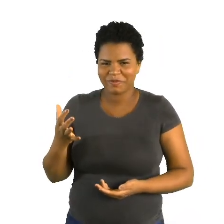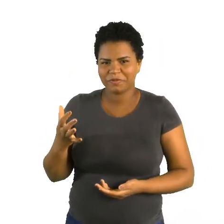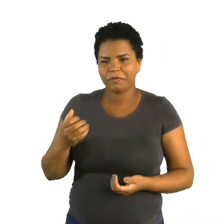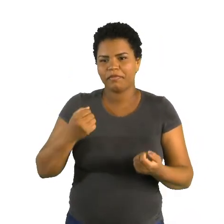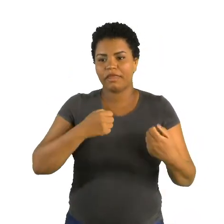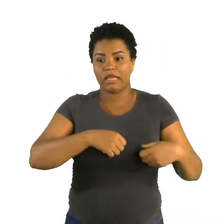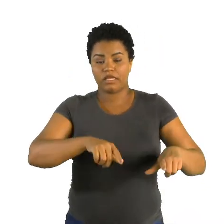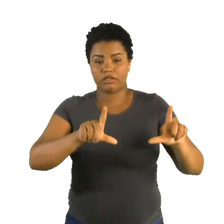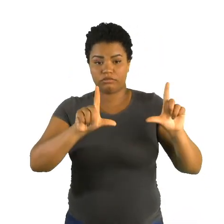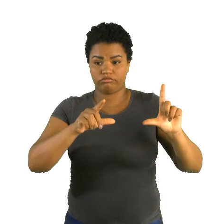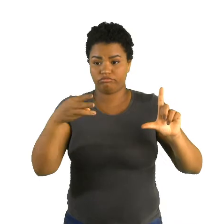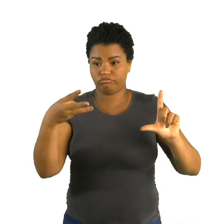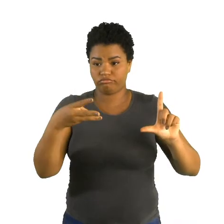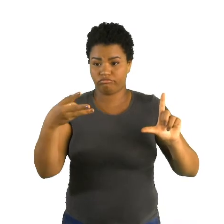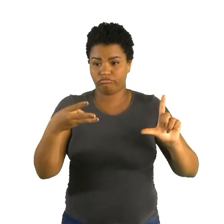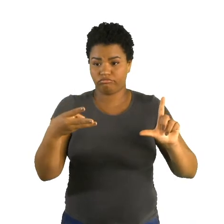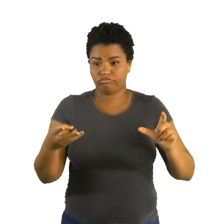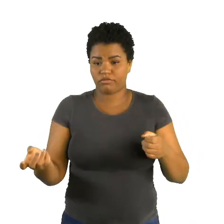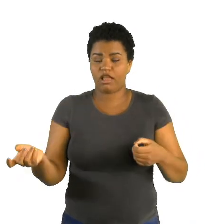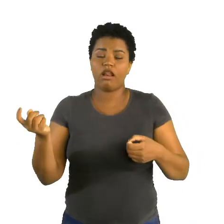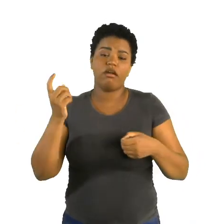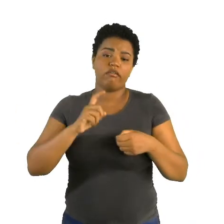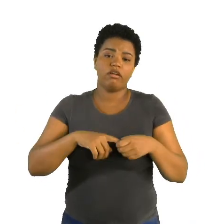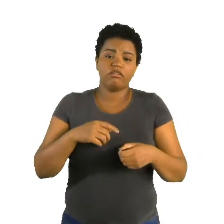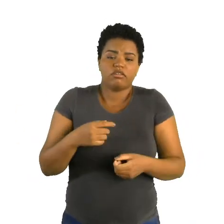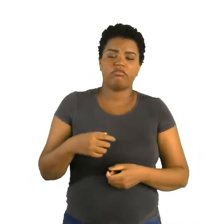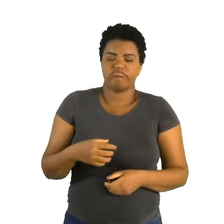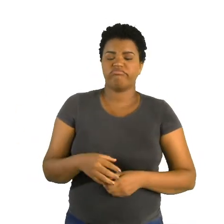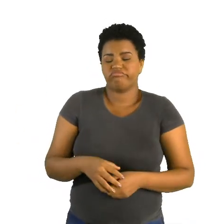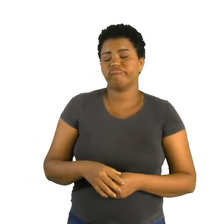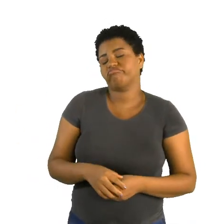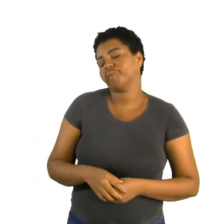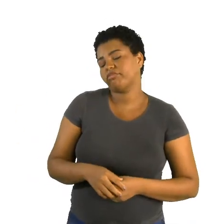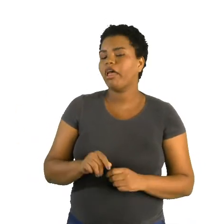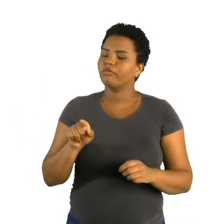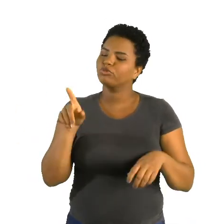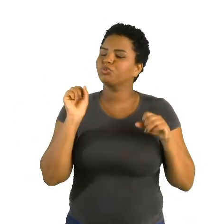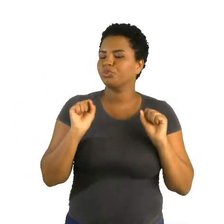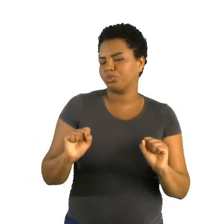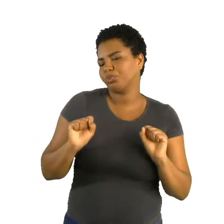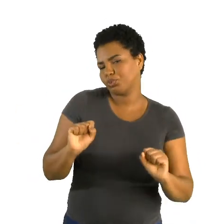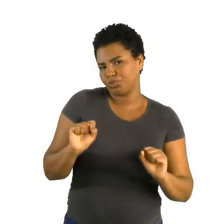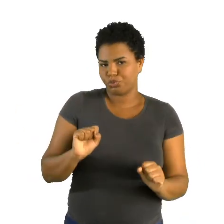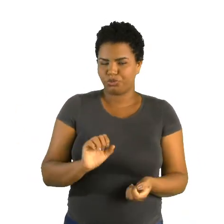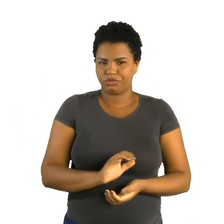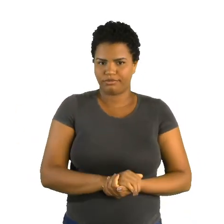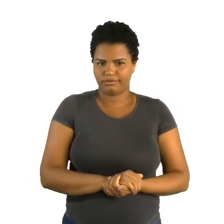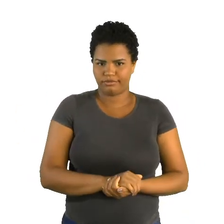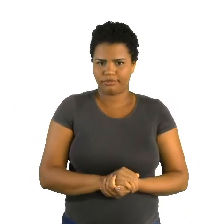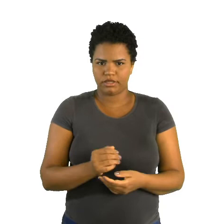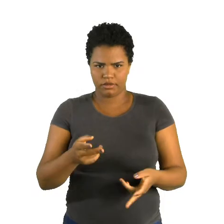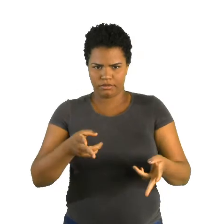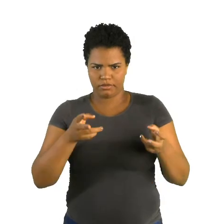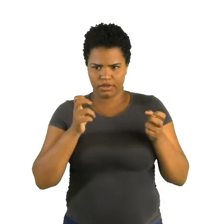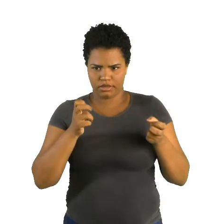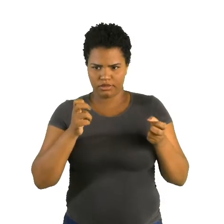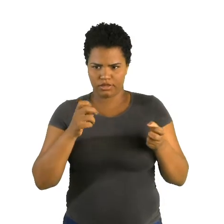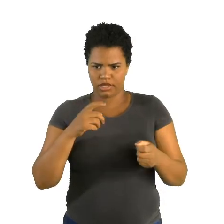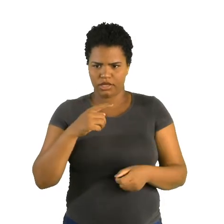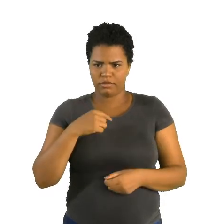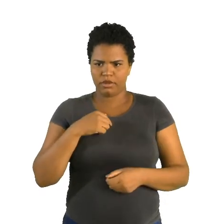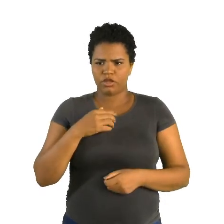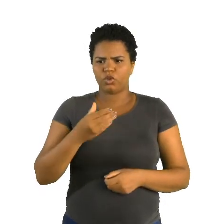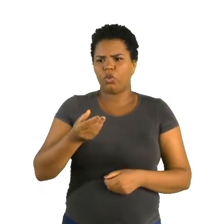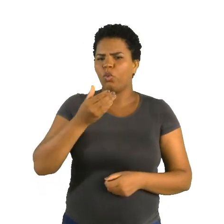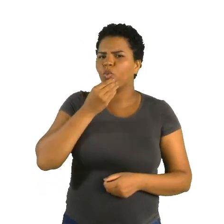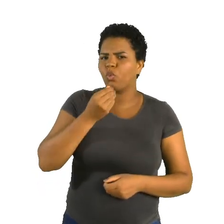quadrinho, ela volta assim sem graça, né? Ah, você pode. Você percebe que na cabeça daquele menino, o nome dele